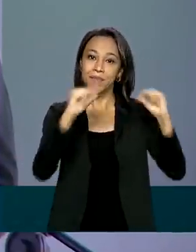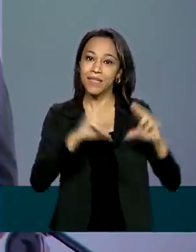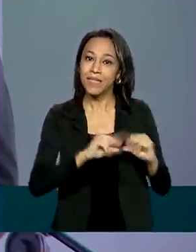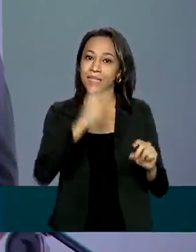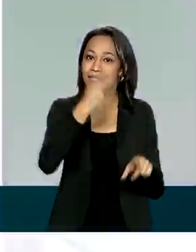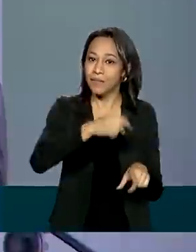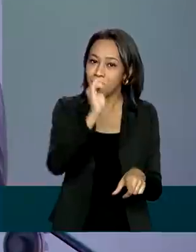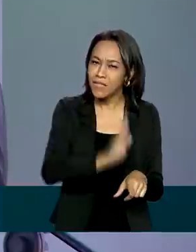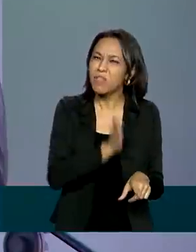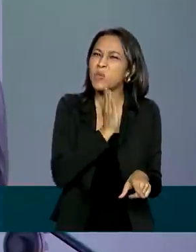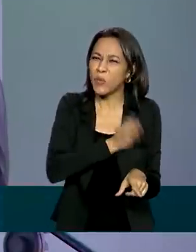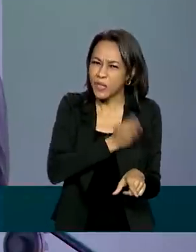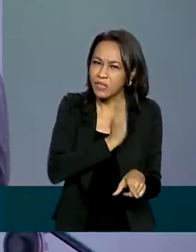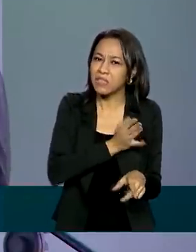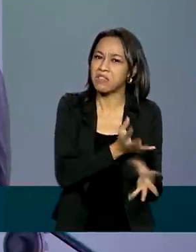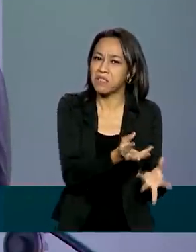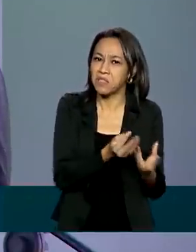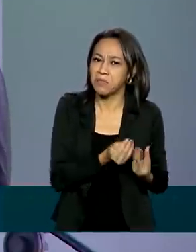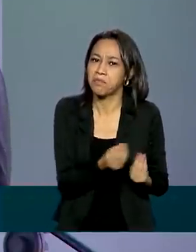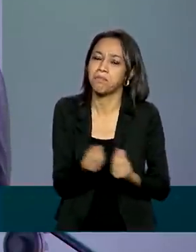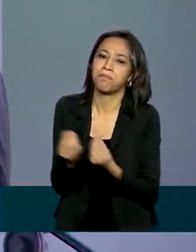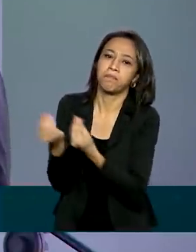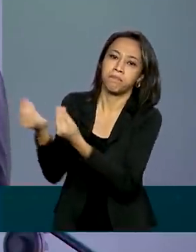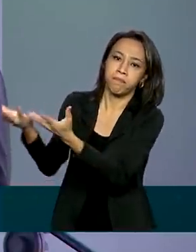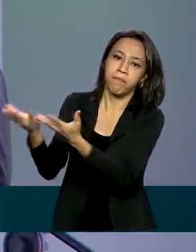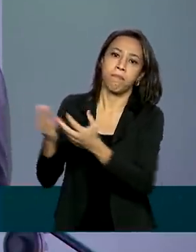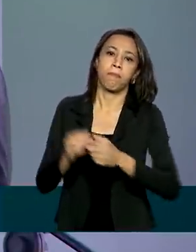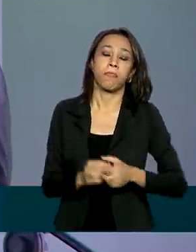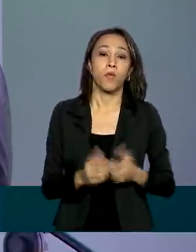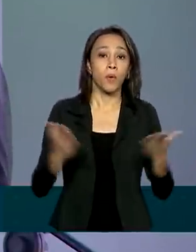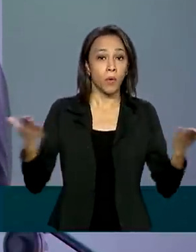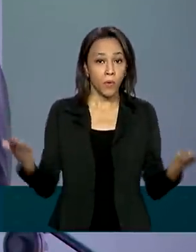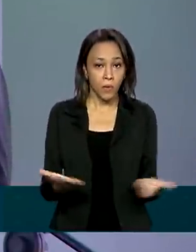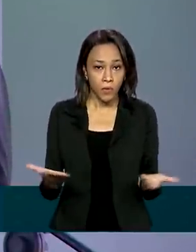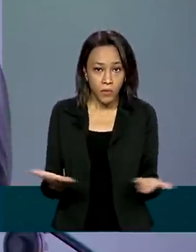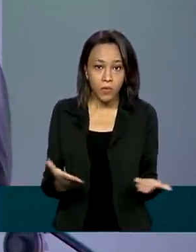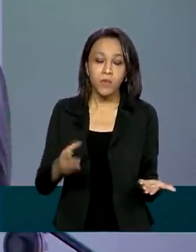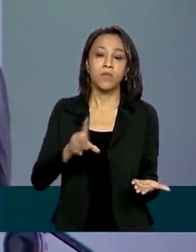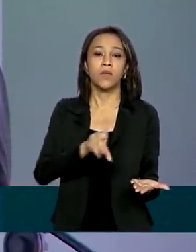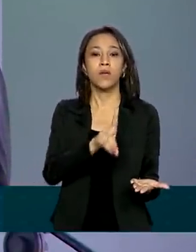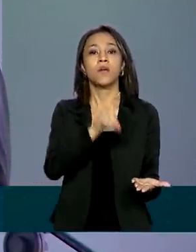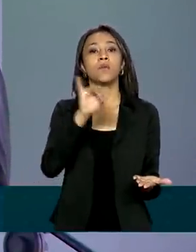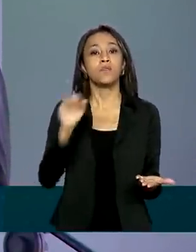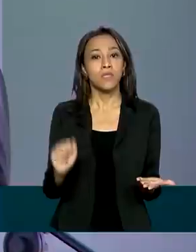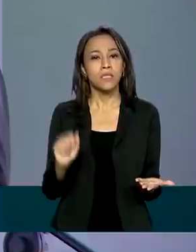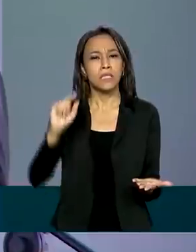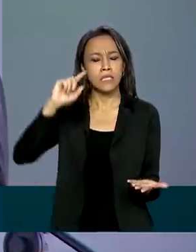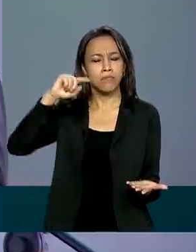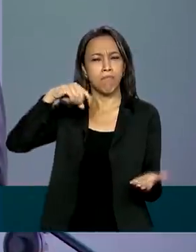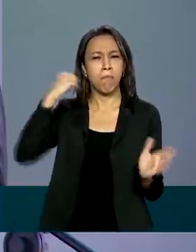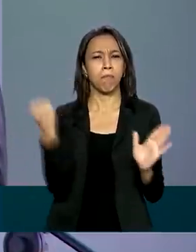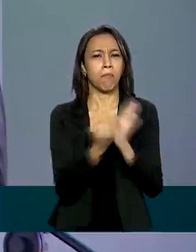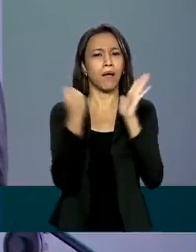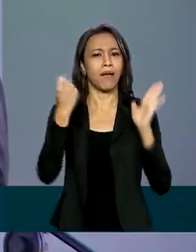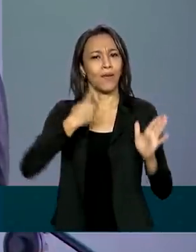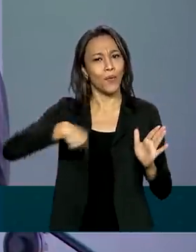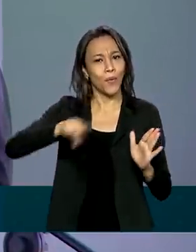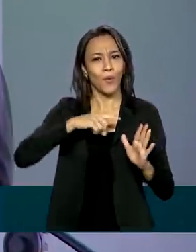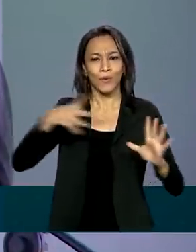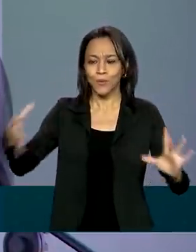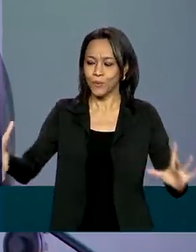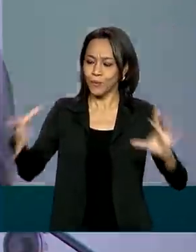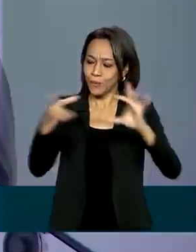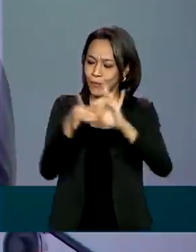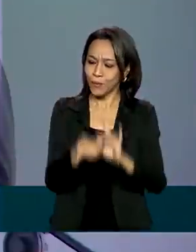é do coração. Esta data marca ainda mais a nossa aproximação